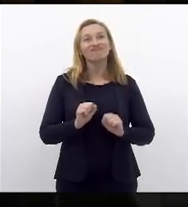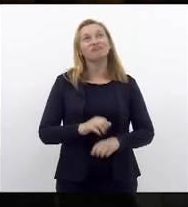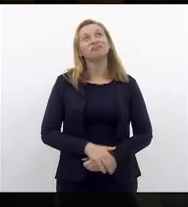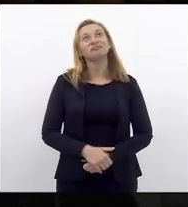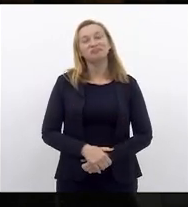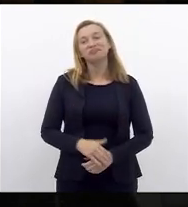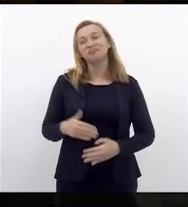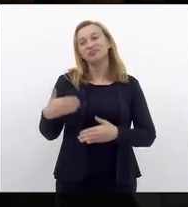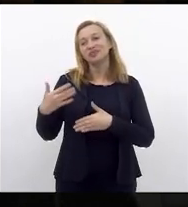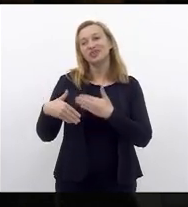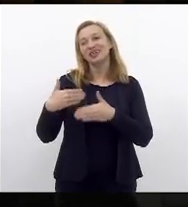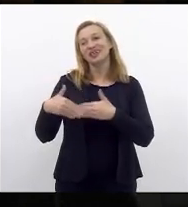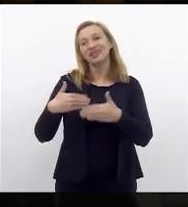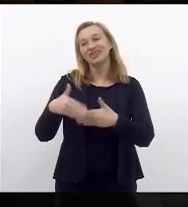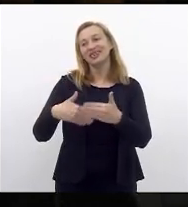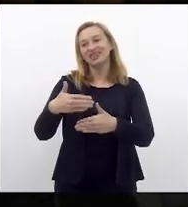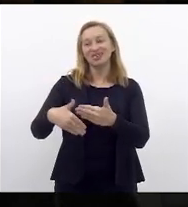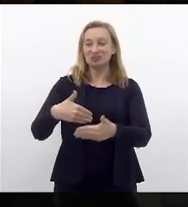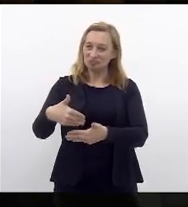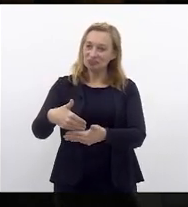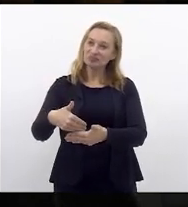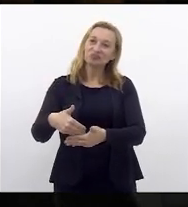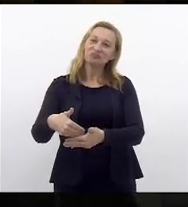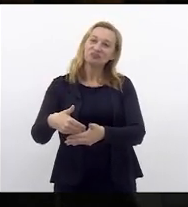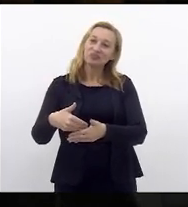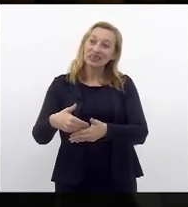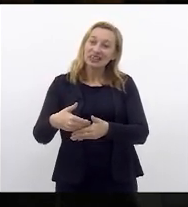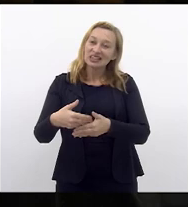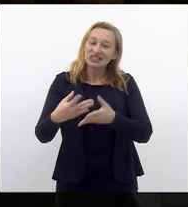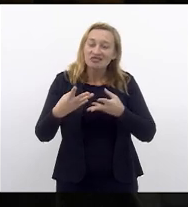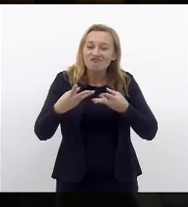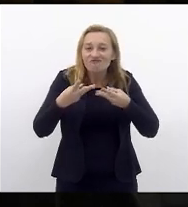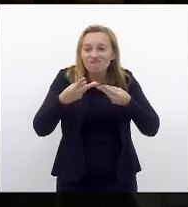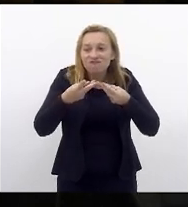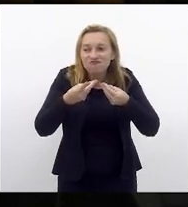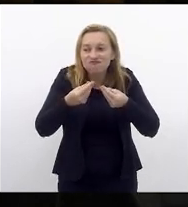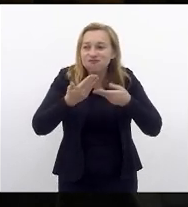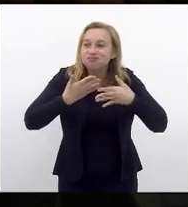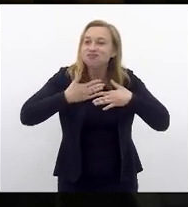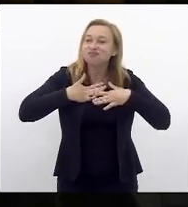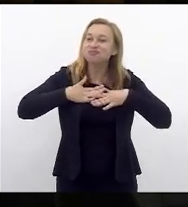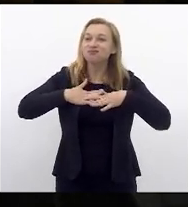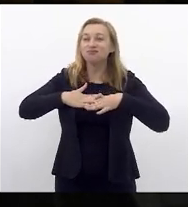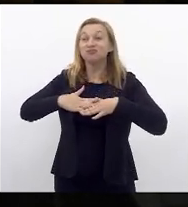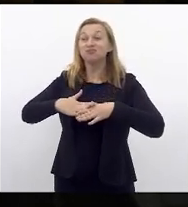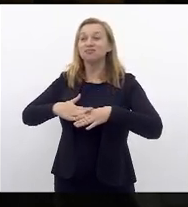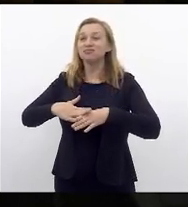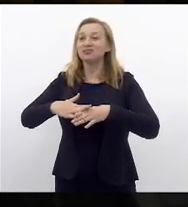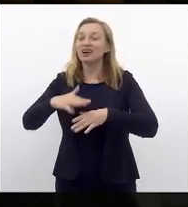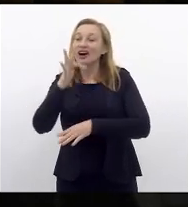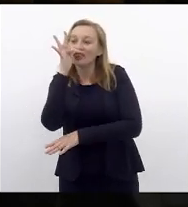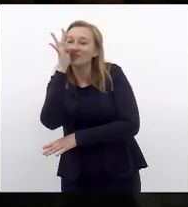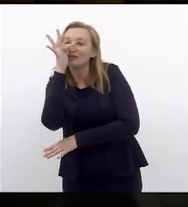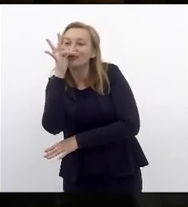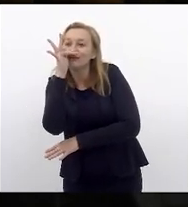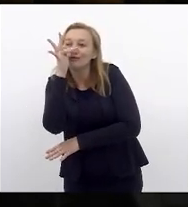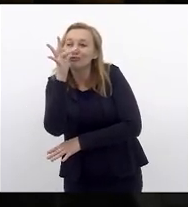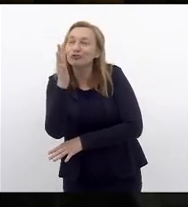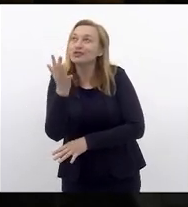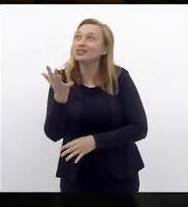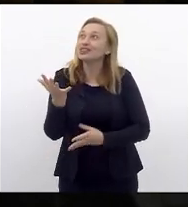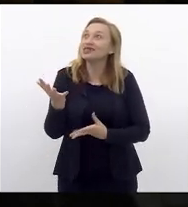pudéssemos, ao longo dos anos, apreciar com mais tranquilidade as flores,